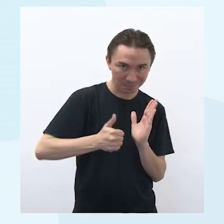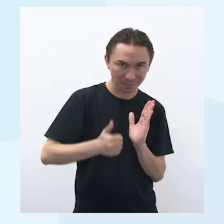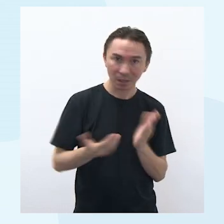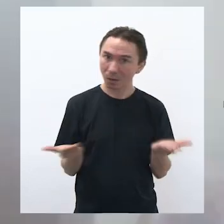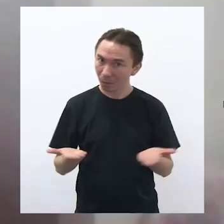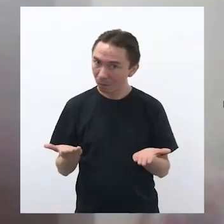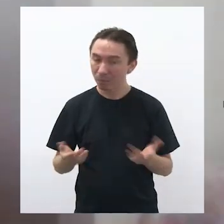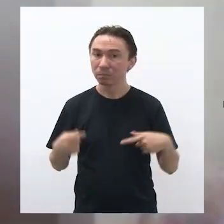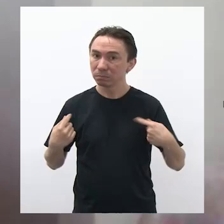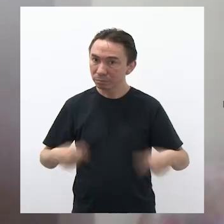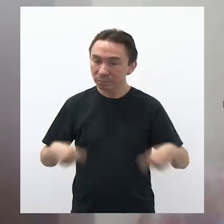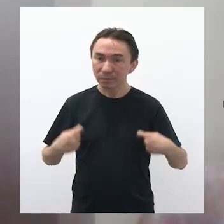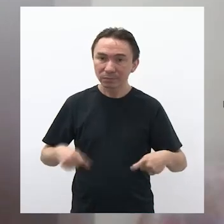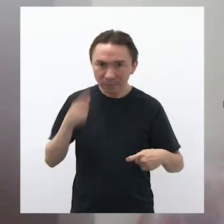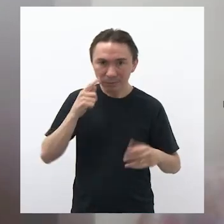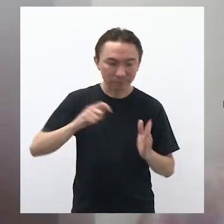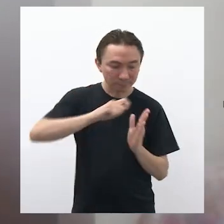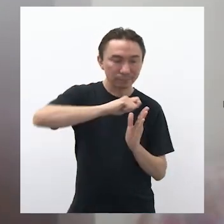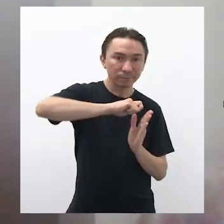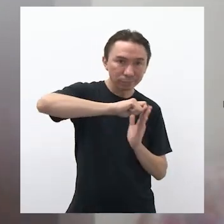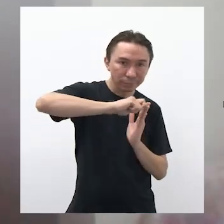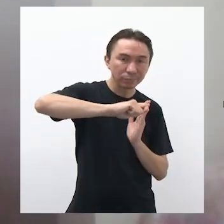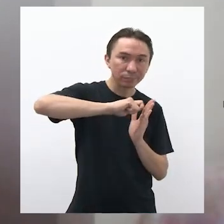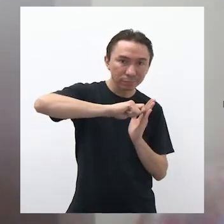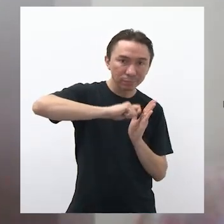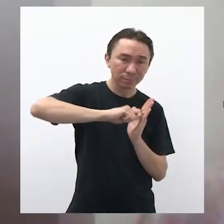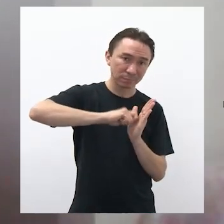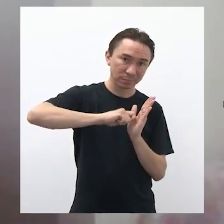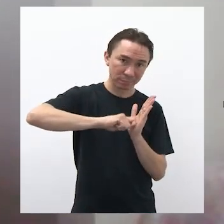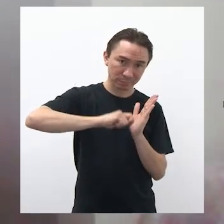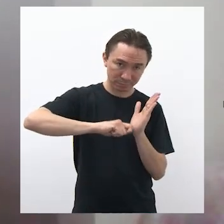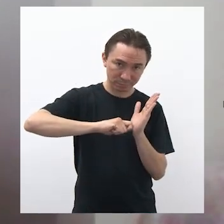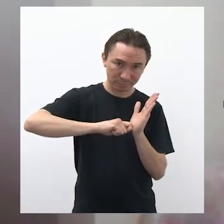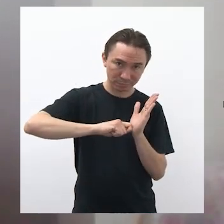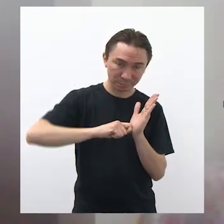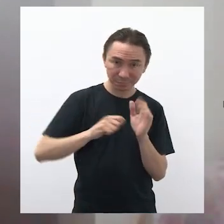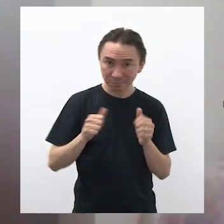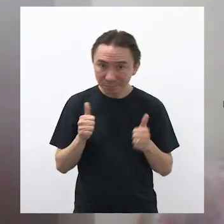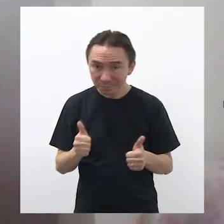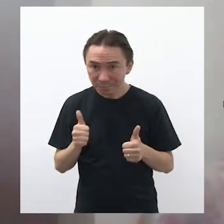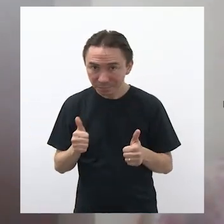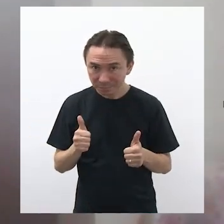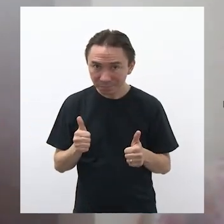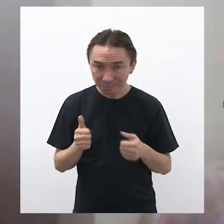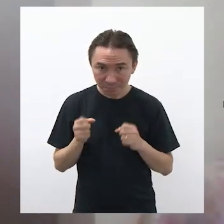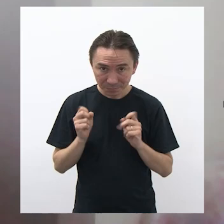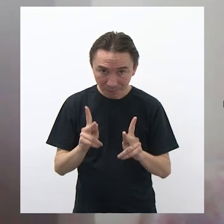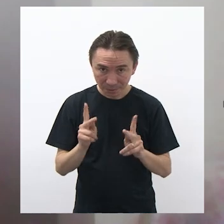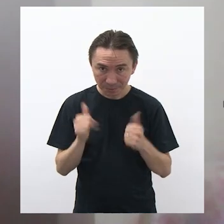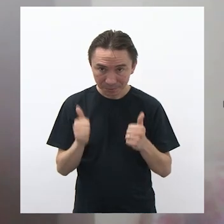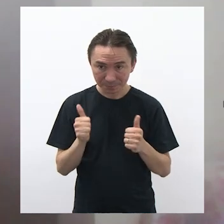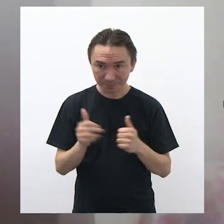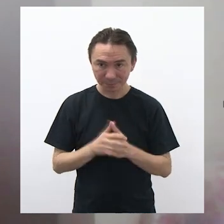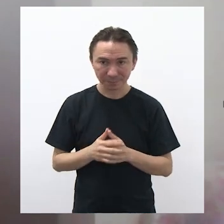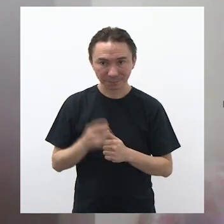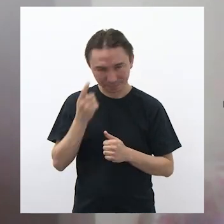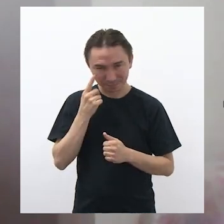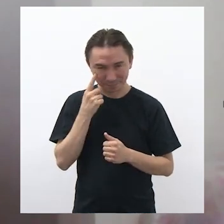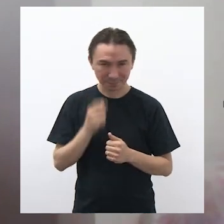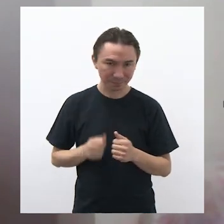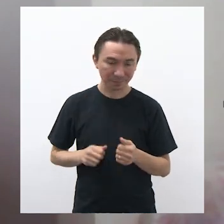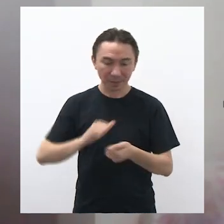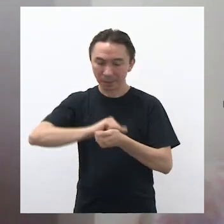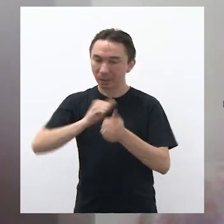de bordo para a gente ir fazendo os registros ao longo dessa proposta, dessa atividade que foi adaptada. É só um trecho dela,